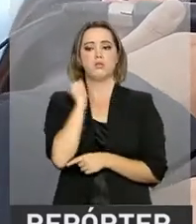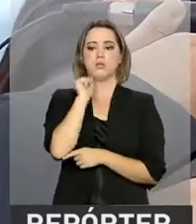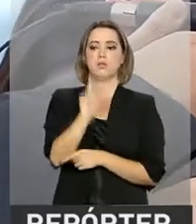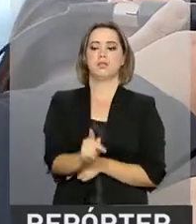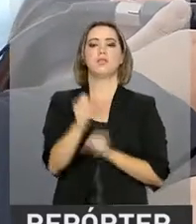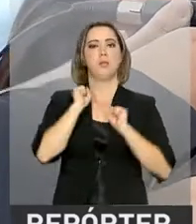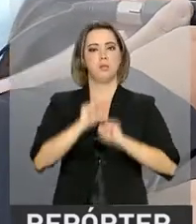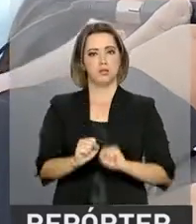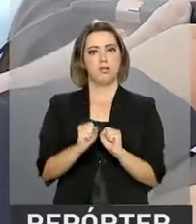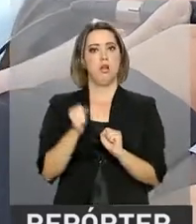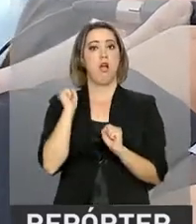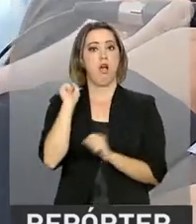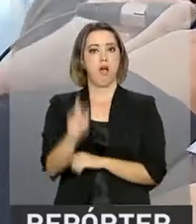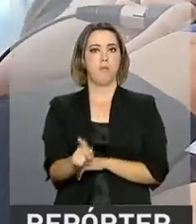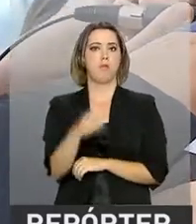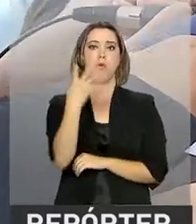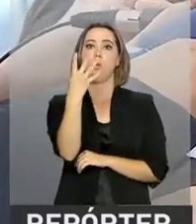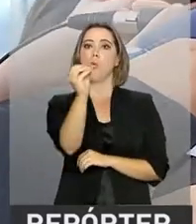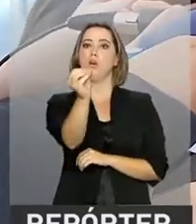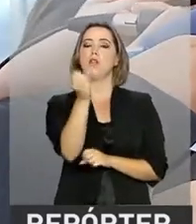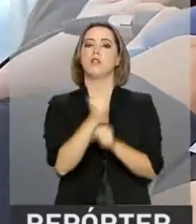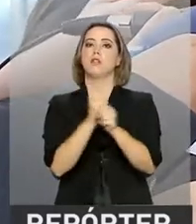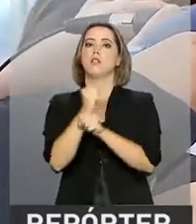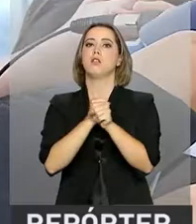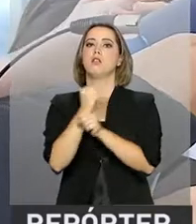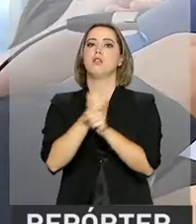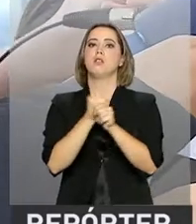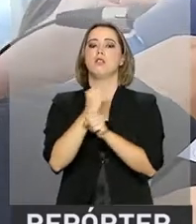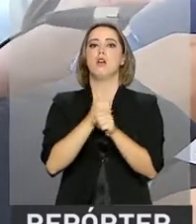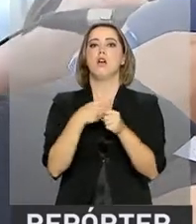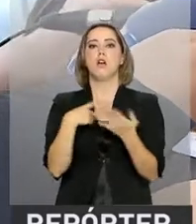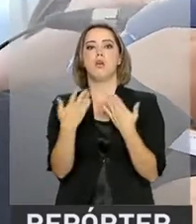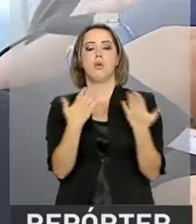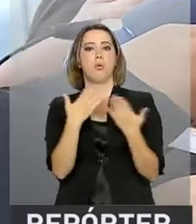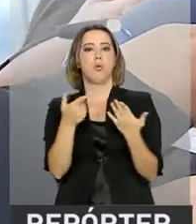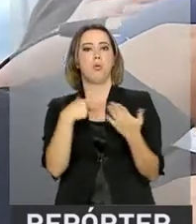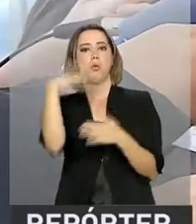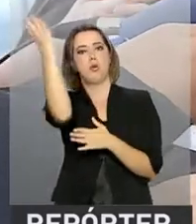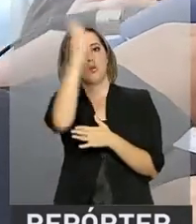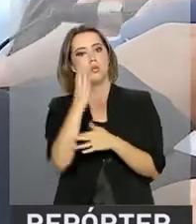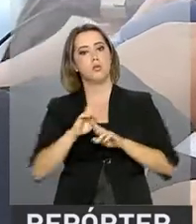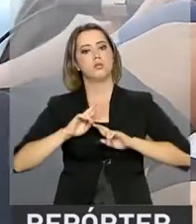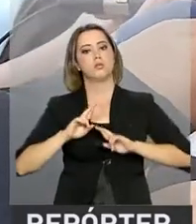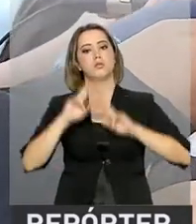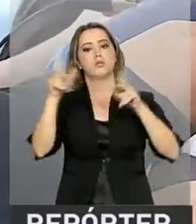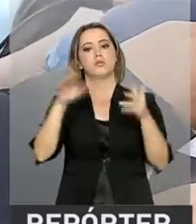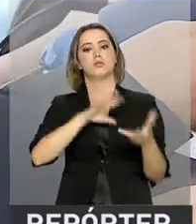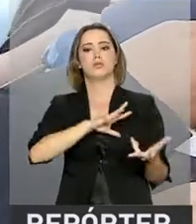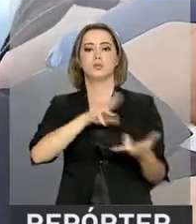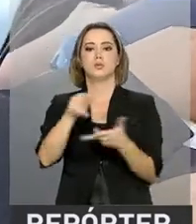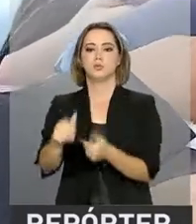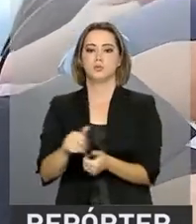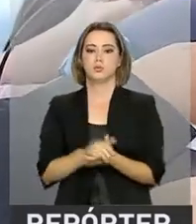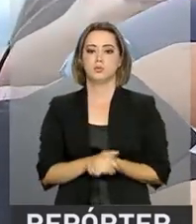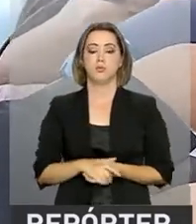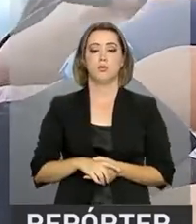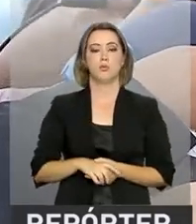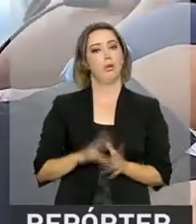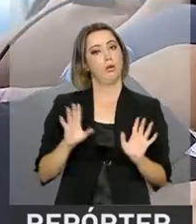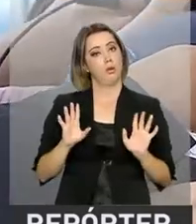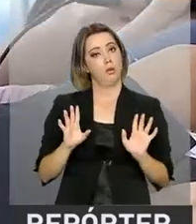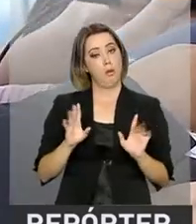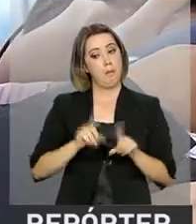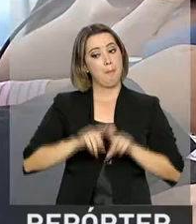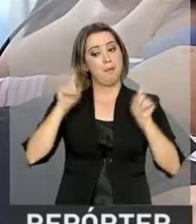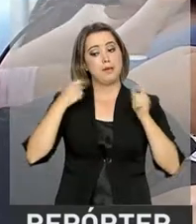onde fosse possível se aposentar com 40 anos de idade, como acontece no Brasil, diferente do resto do mundo inteiro. Mas acontece que nós temos que